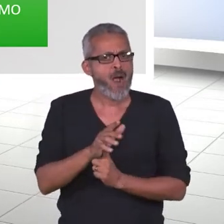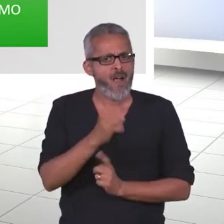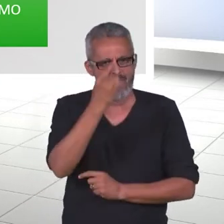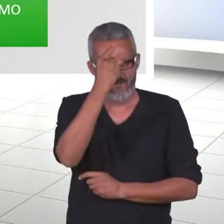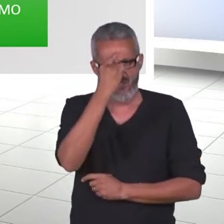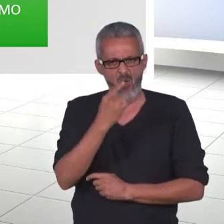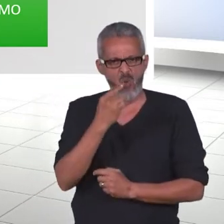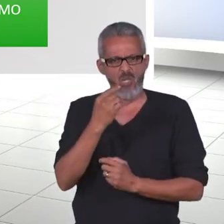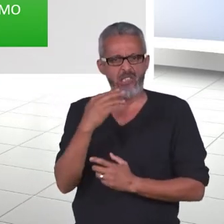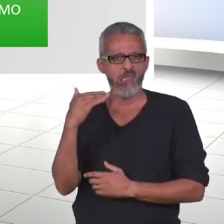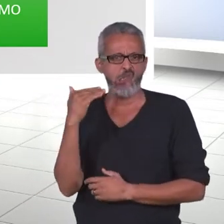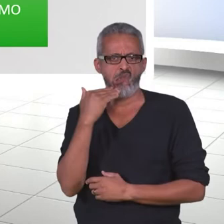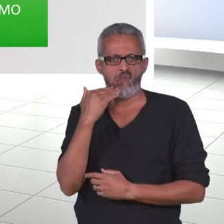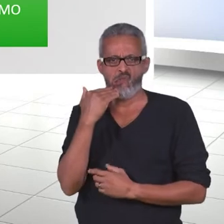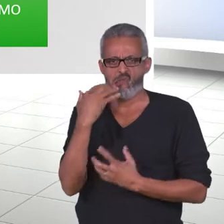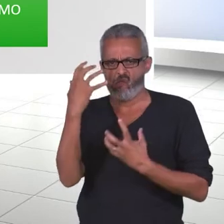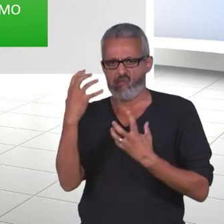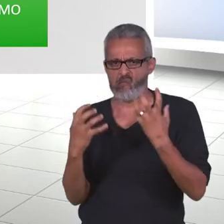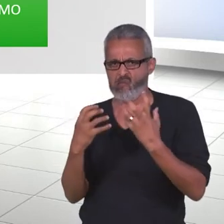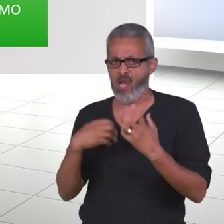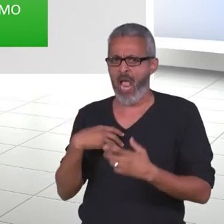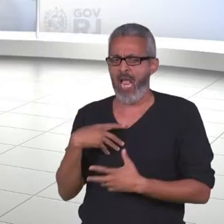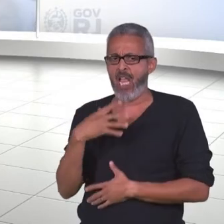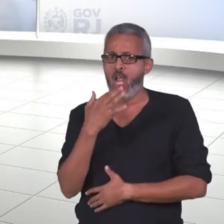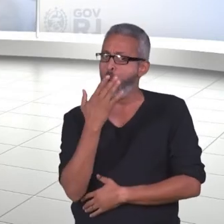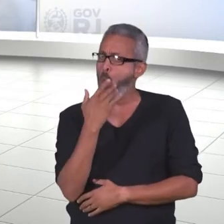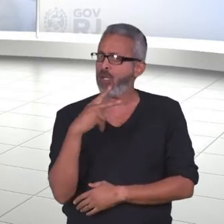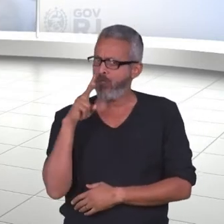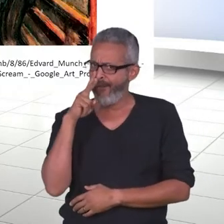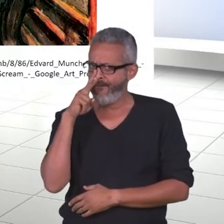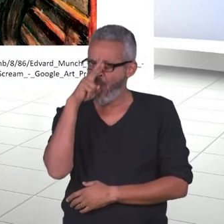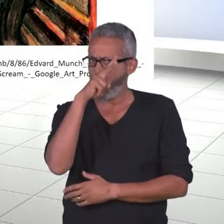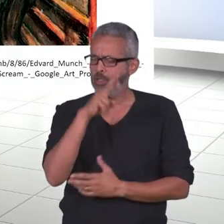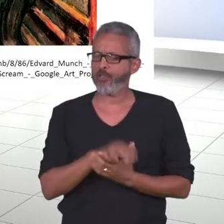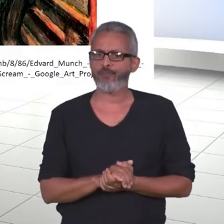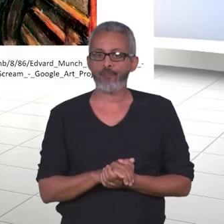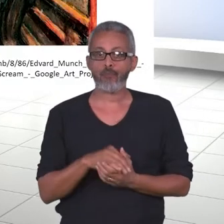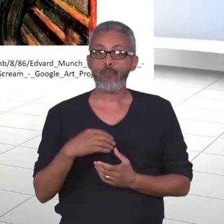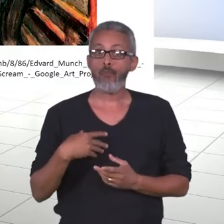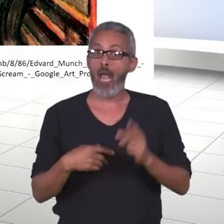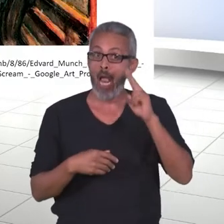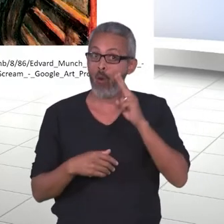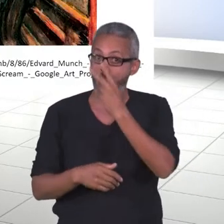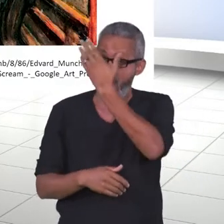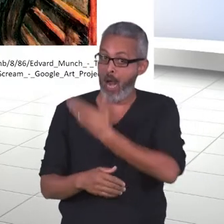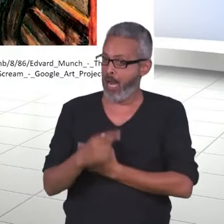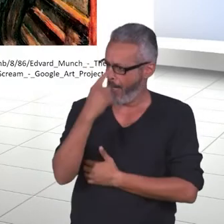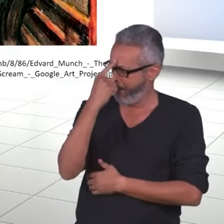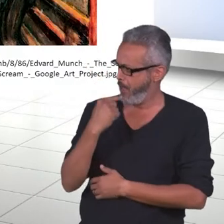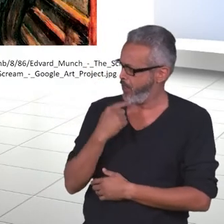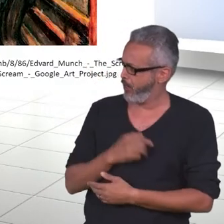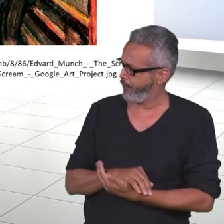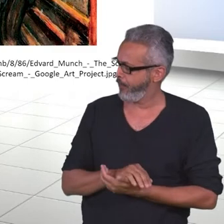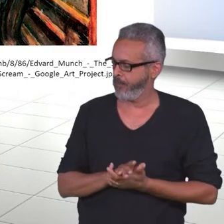figuras deformadas e cores fortes, como nessa imagem.